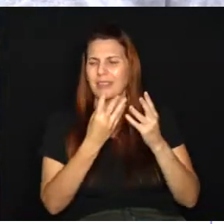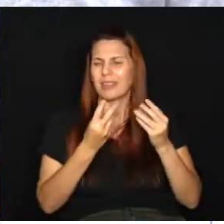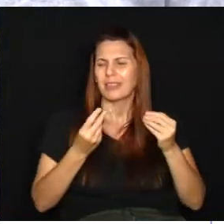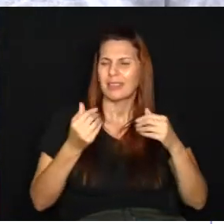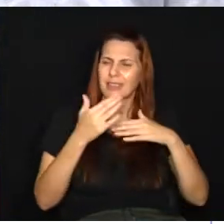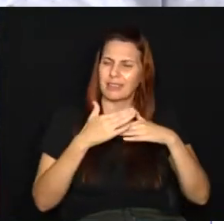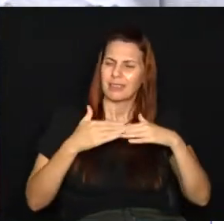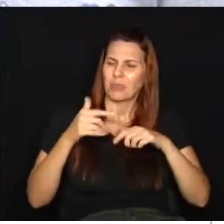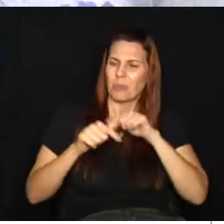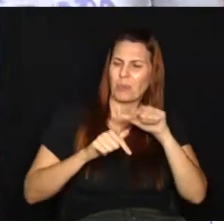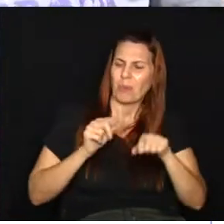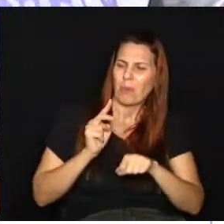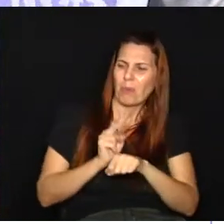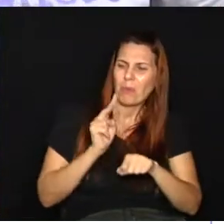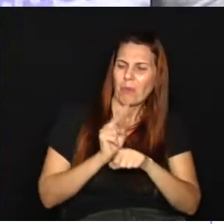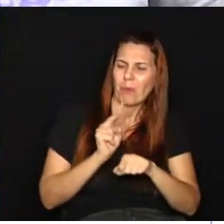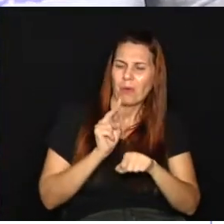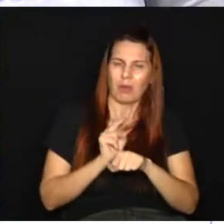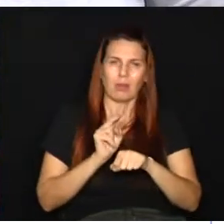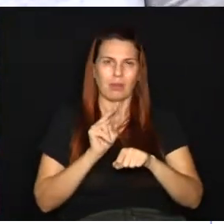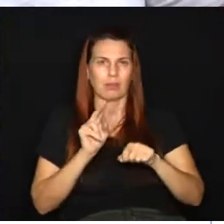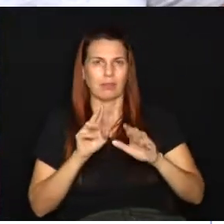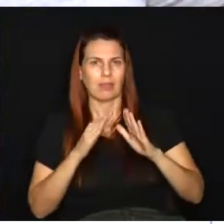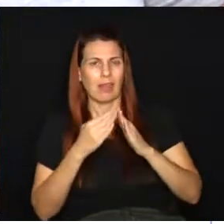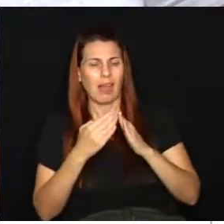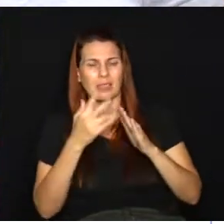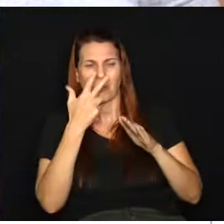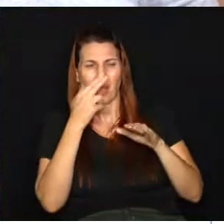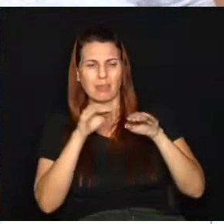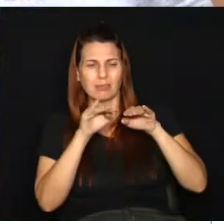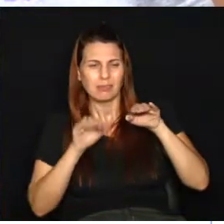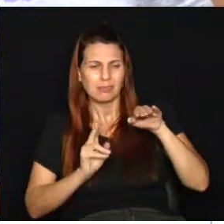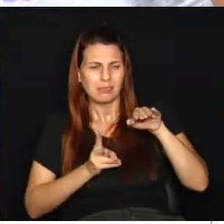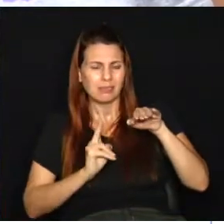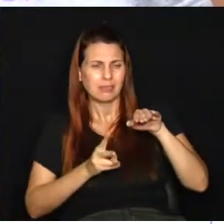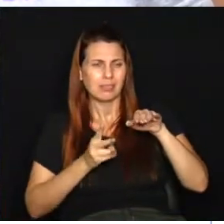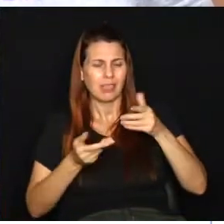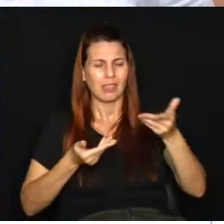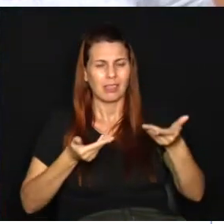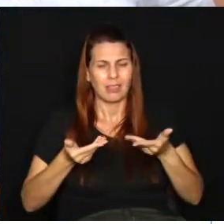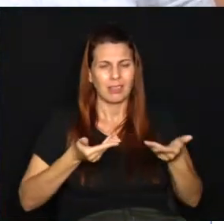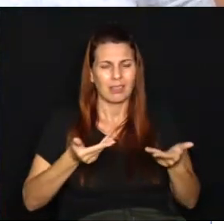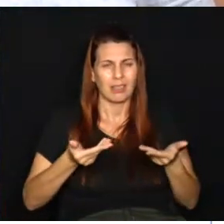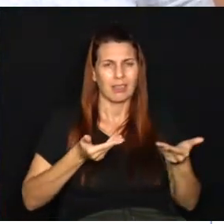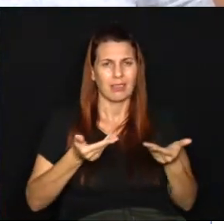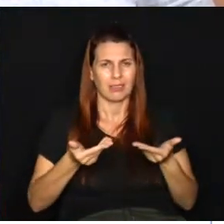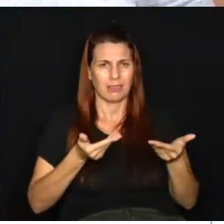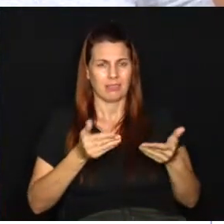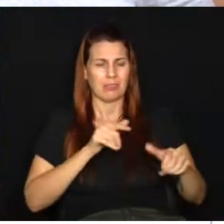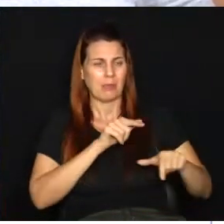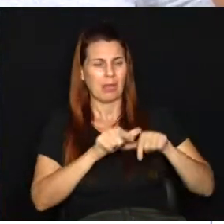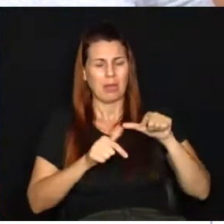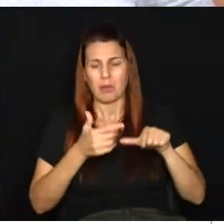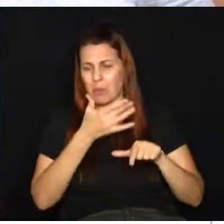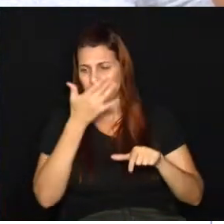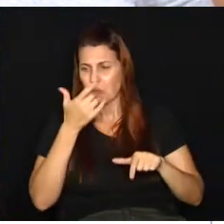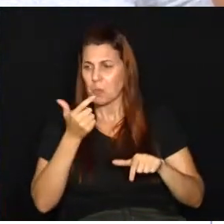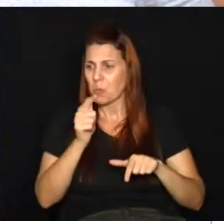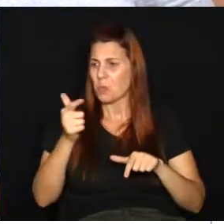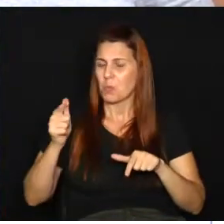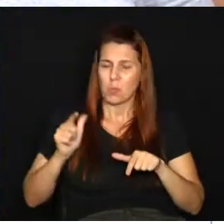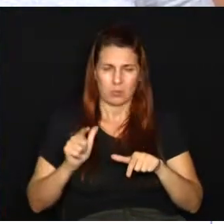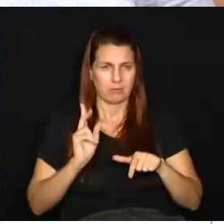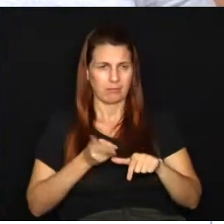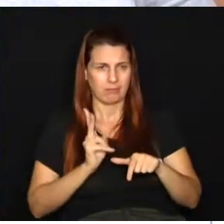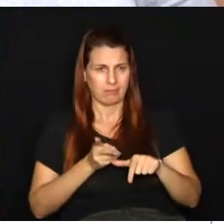domesticidade, no sentido de sempre estar numa posição de subserviência, de estar a serviço do outro o tempo inteiro. E isso